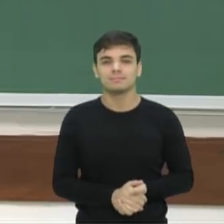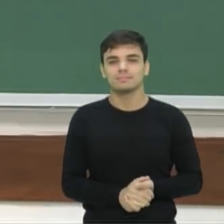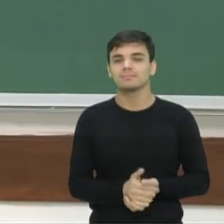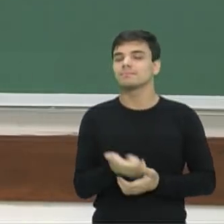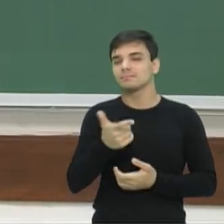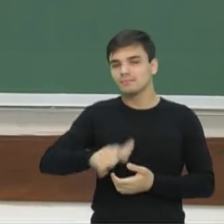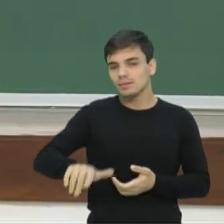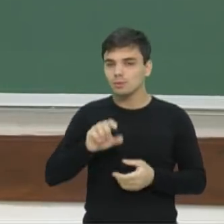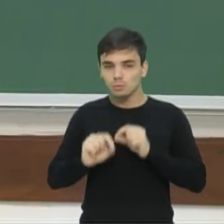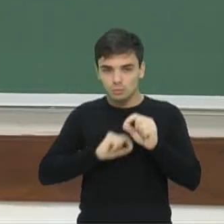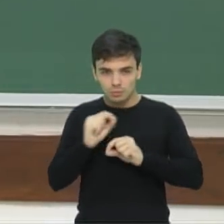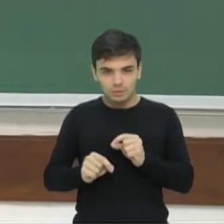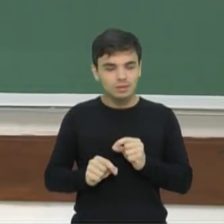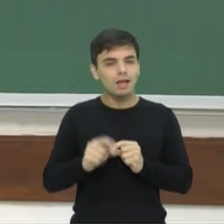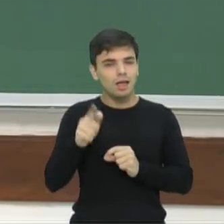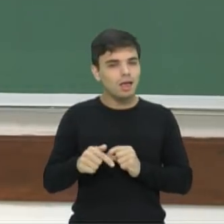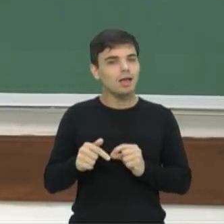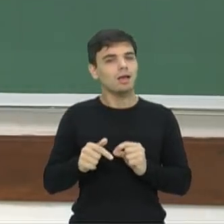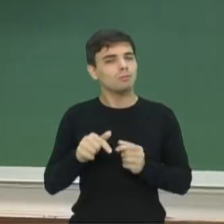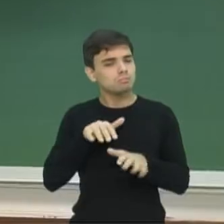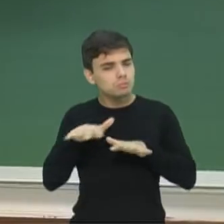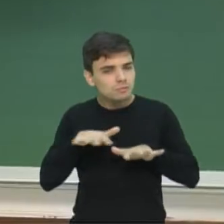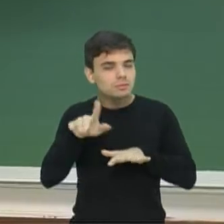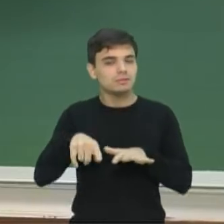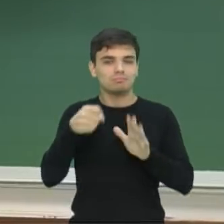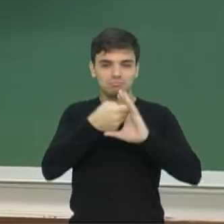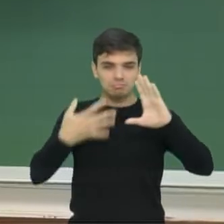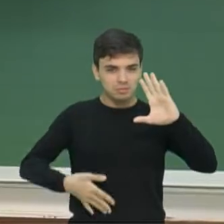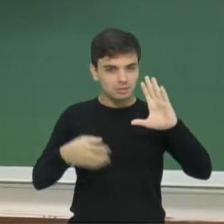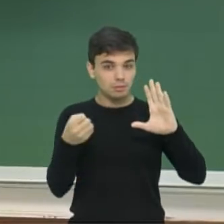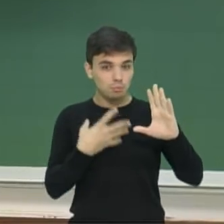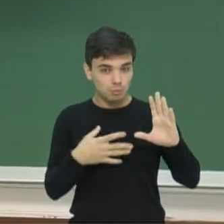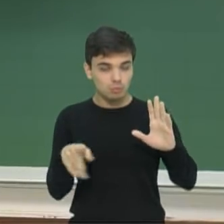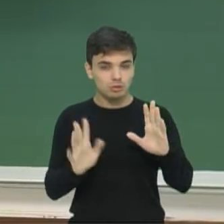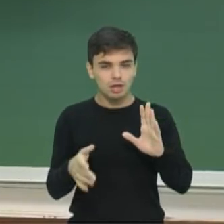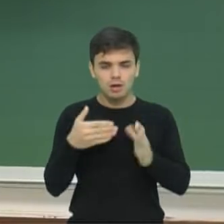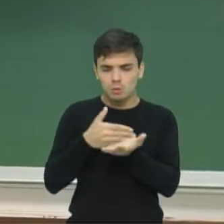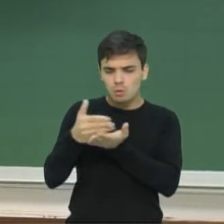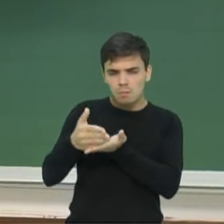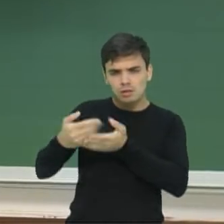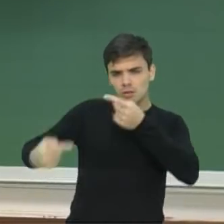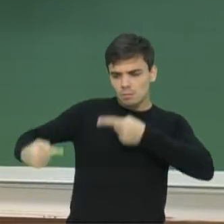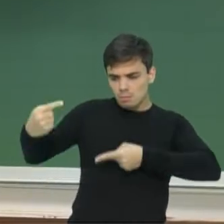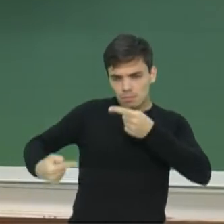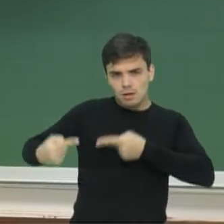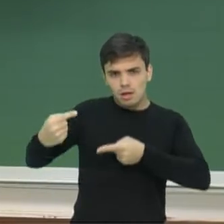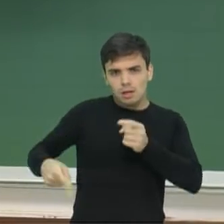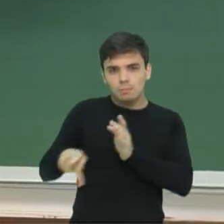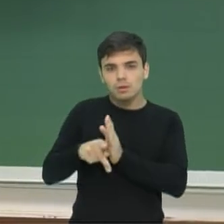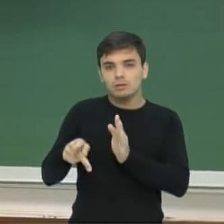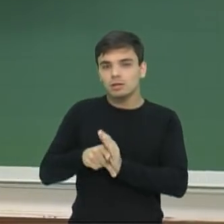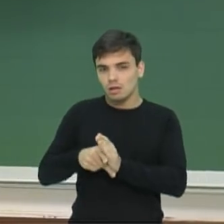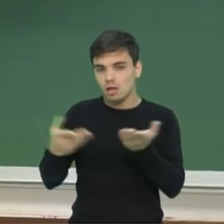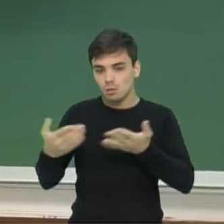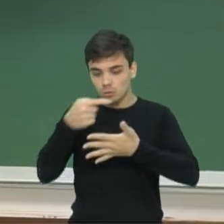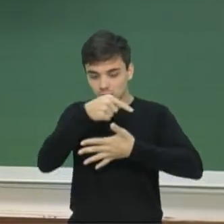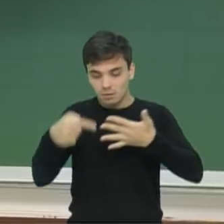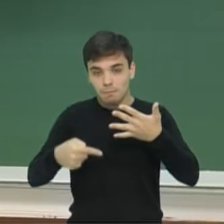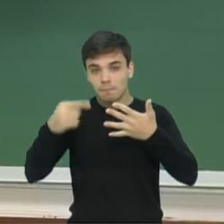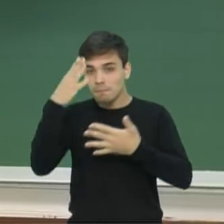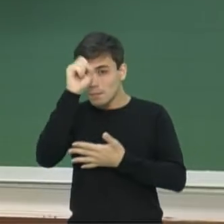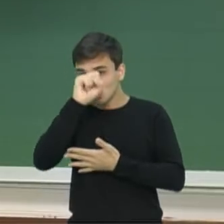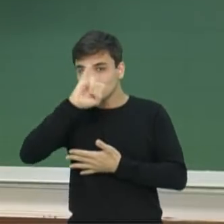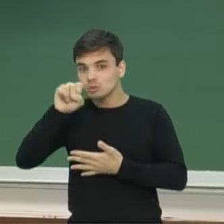Olha aí, então esse é um gesto bastante característico, então antes do início de toda a competição da modalidade de hoje, que é o judô, né? Então